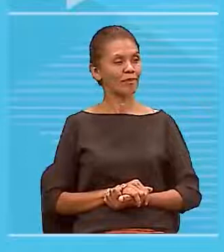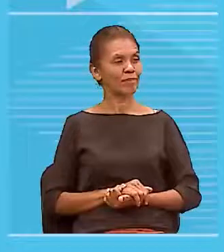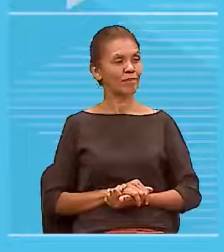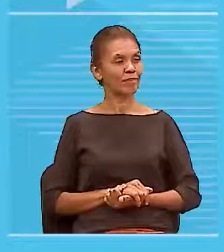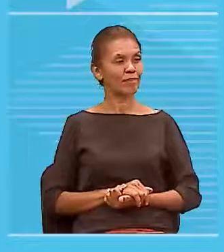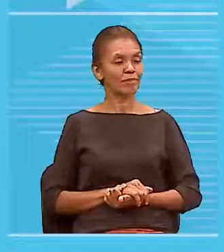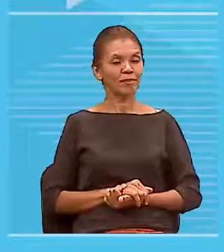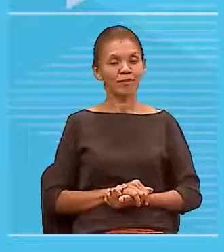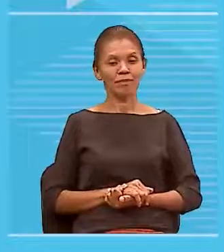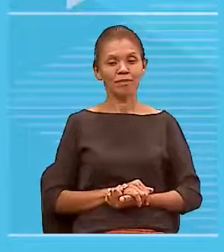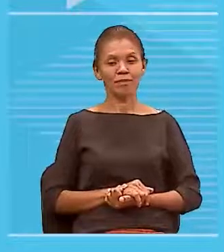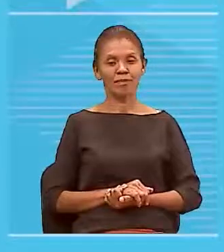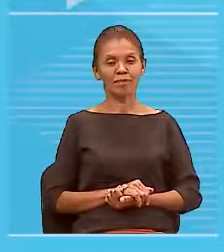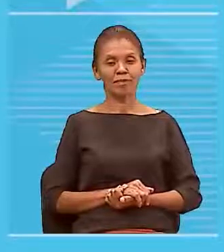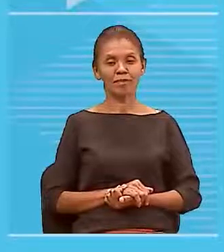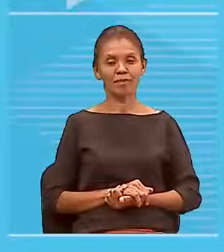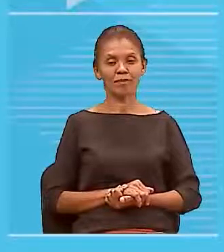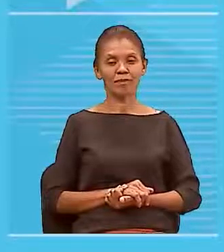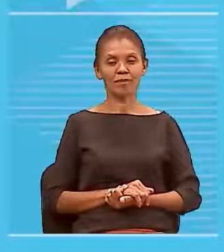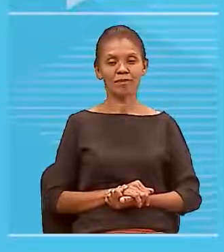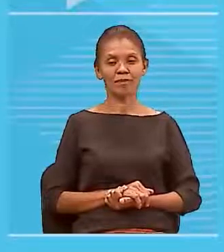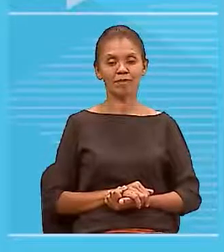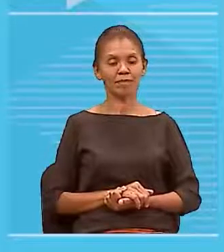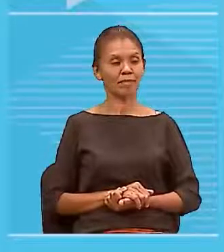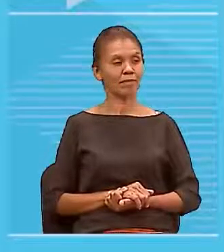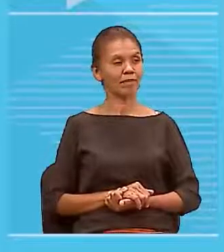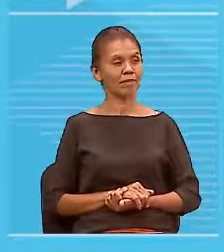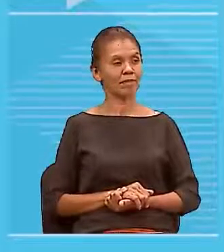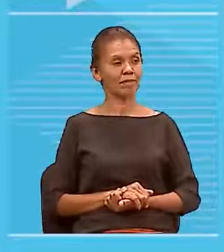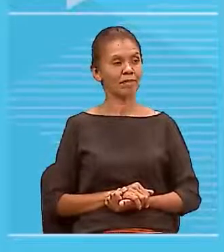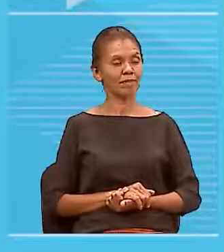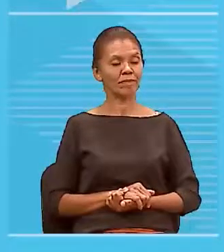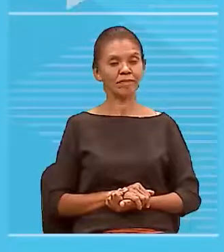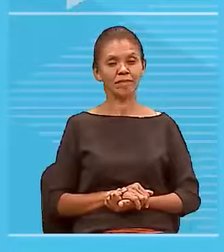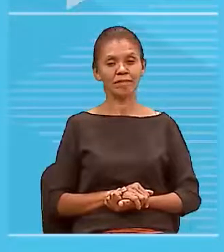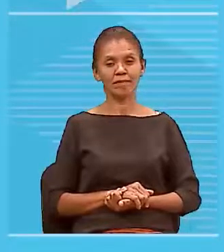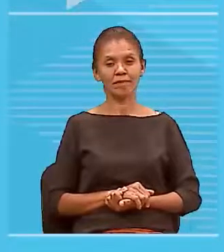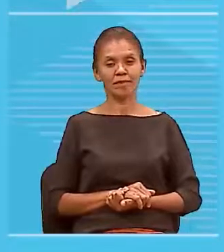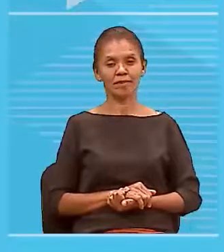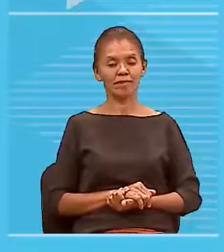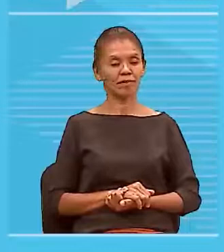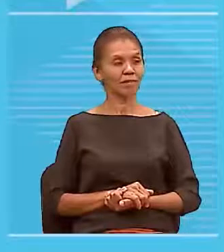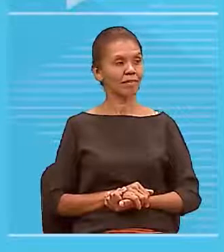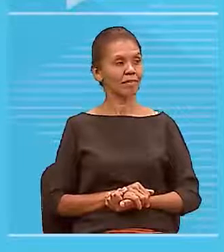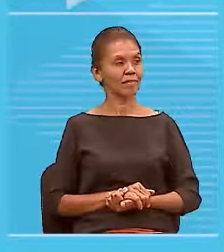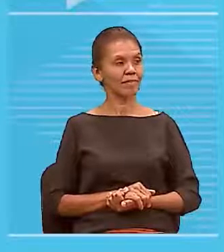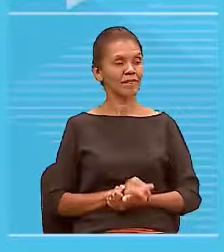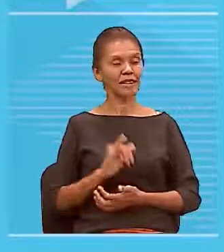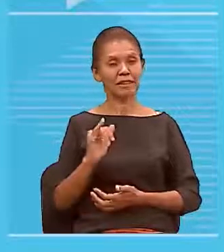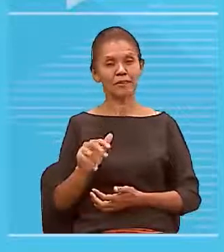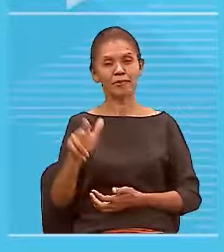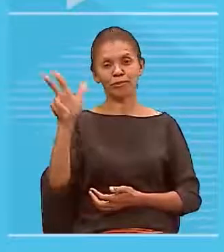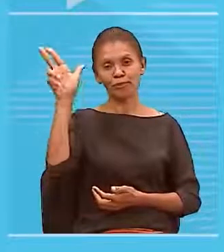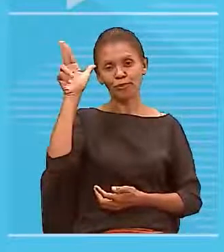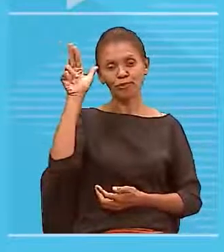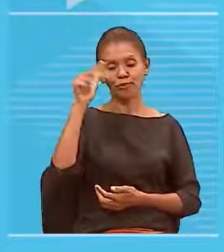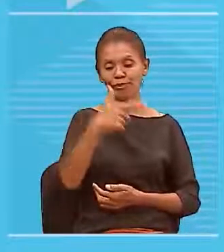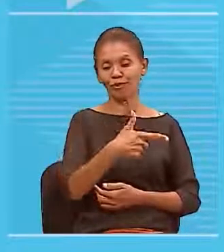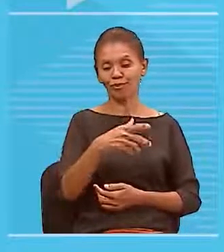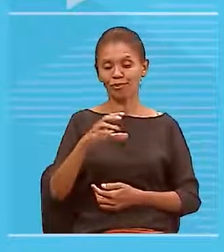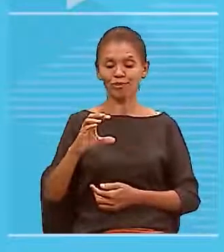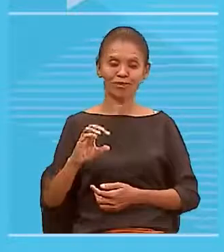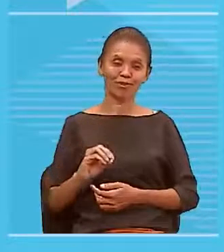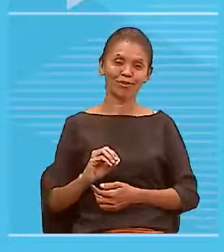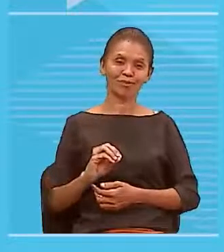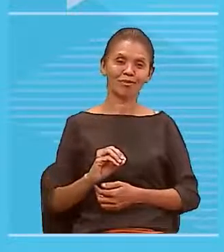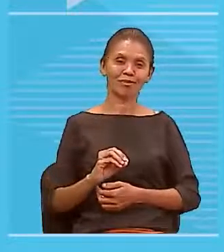que ocupam uma determinada área num determinado período de tempo. Se eu tiver 20 burros num campo, eu posso chamar ele de